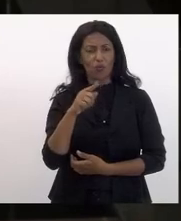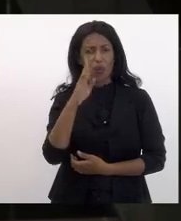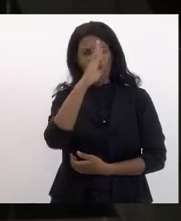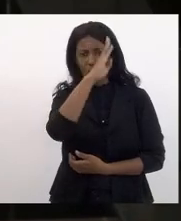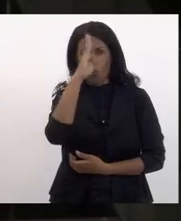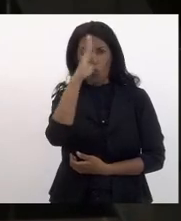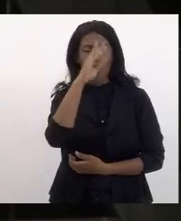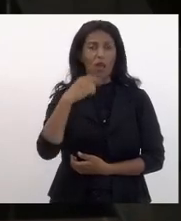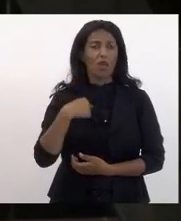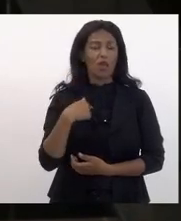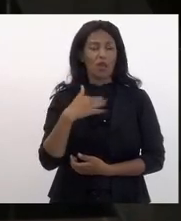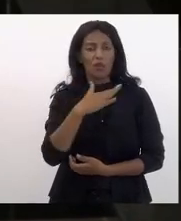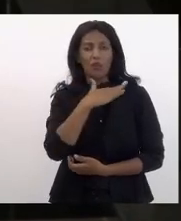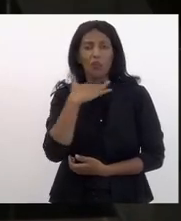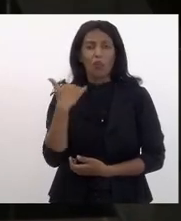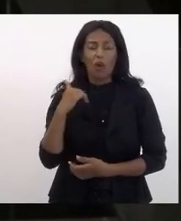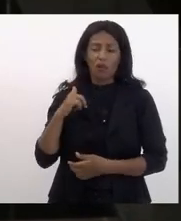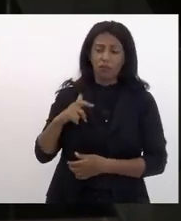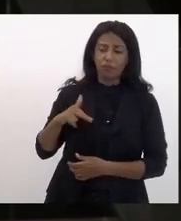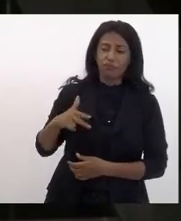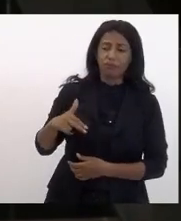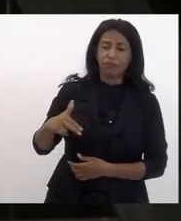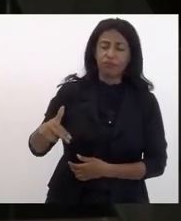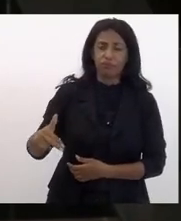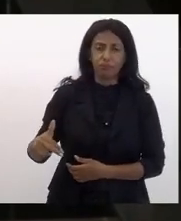Eu vou morrendo, caminhando até o hospital.